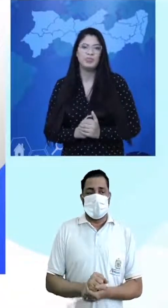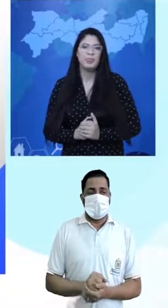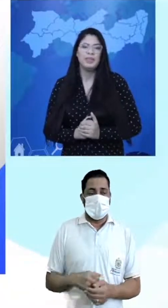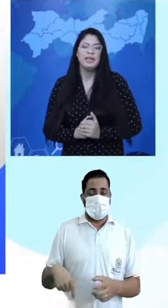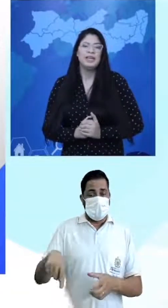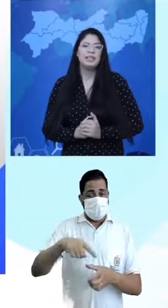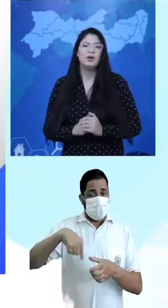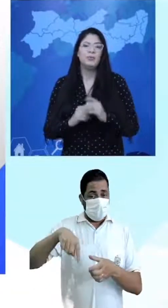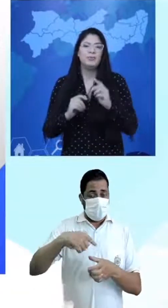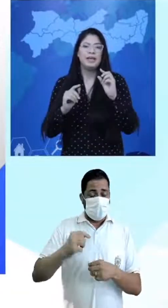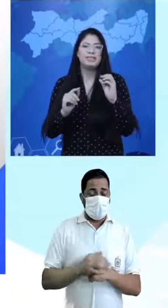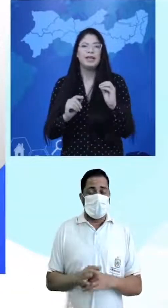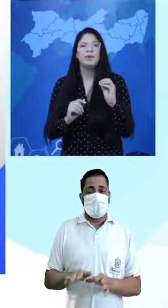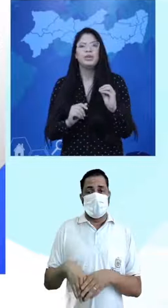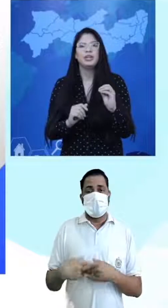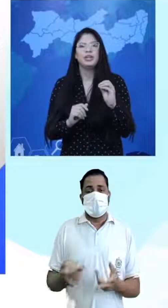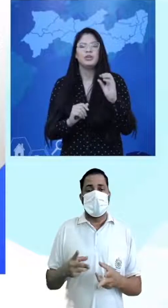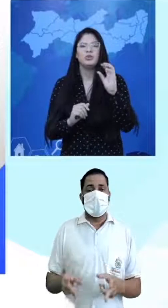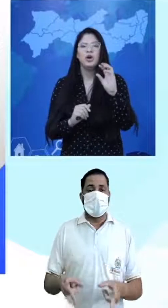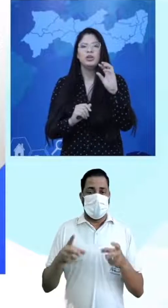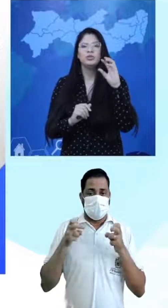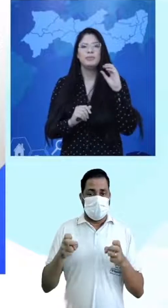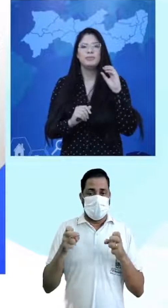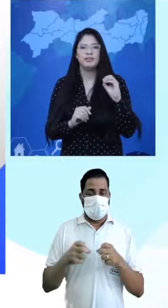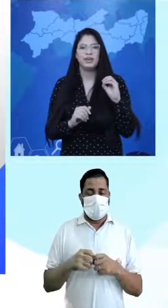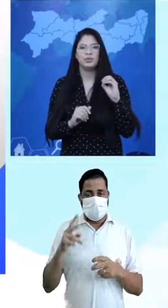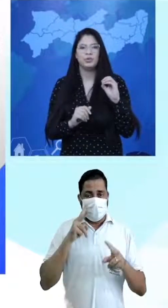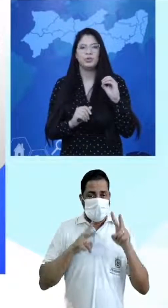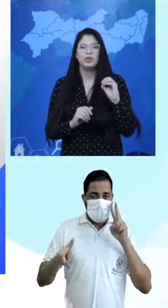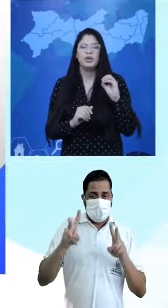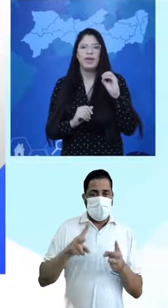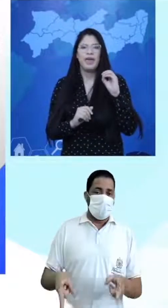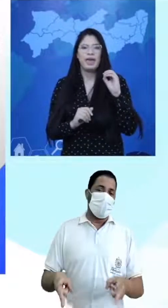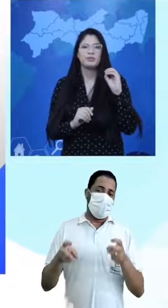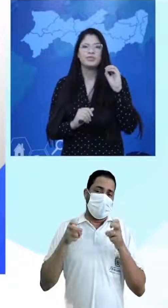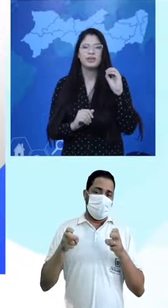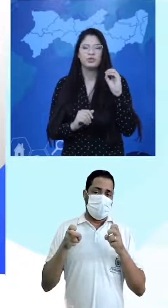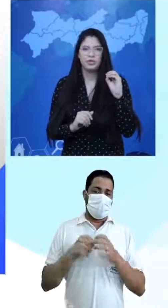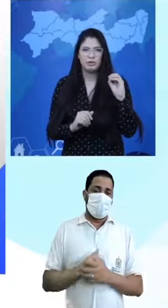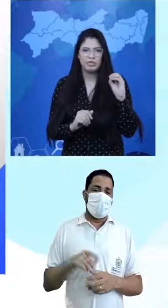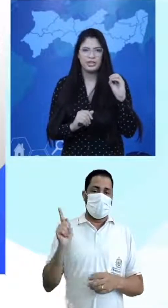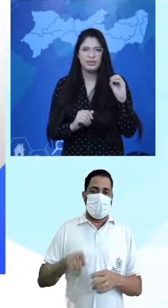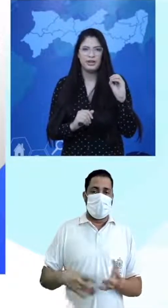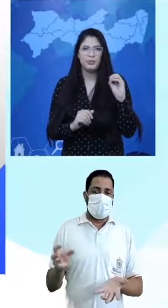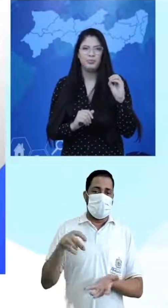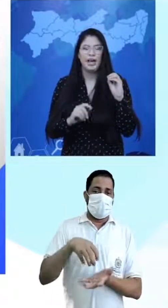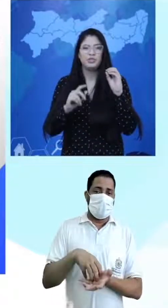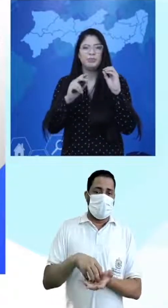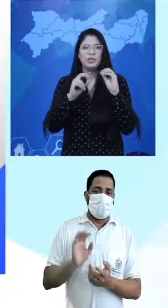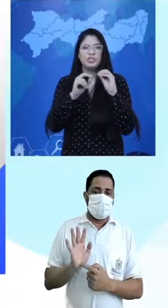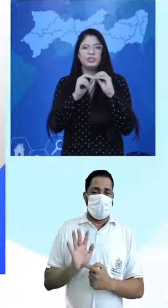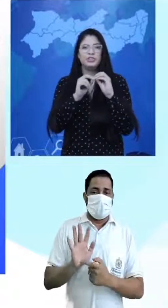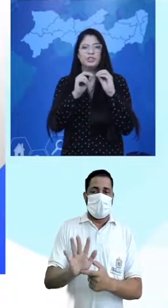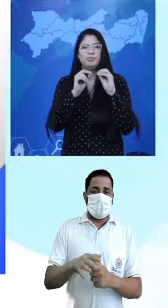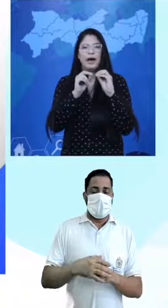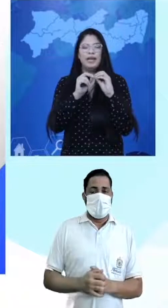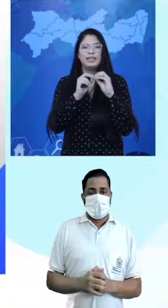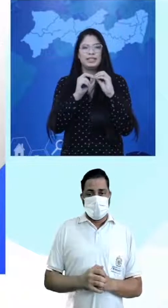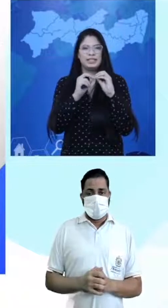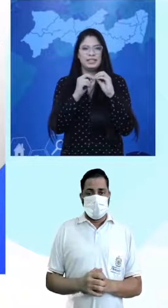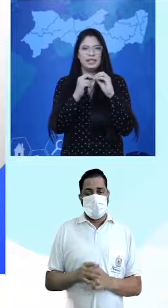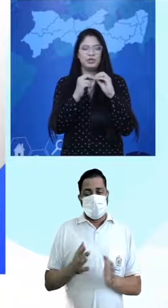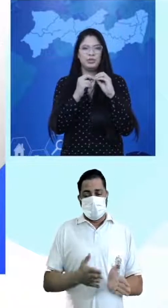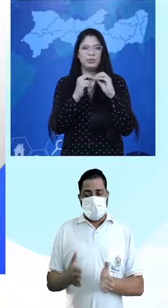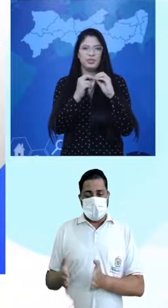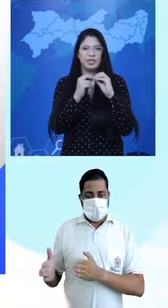certo? Então, percebam que o olho do observador é o centro de projeção, as projetantes partem